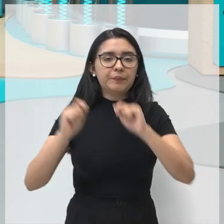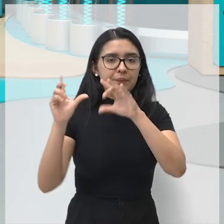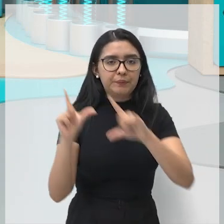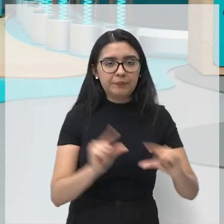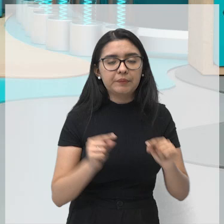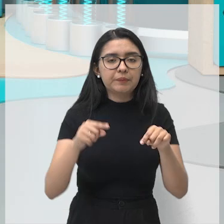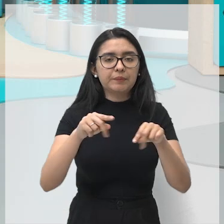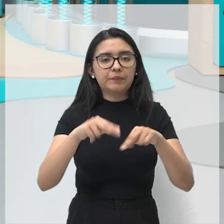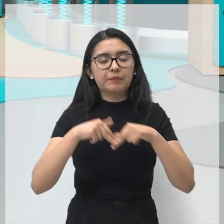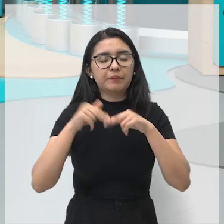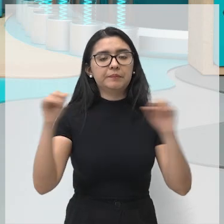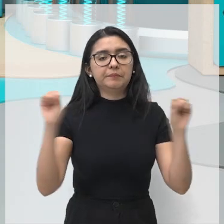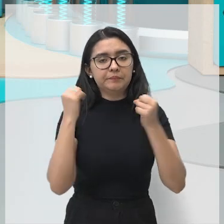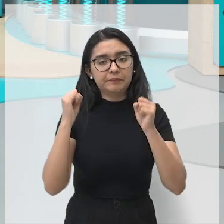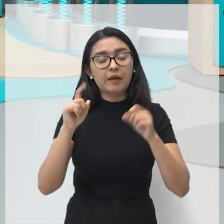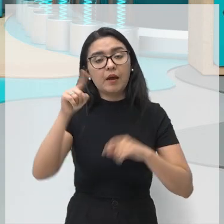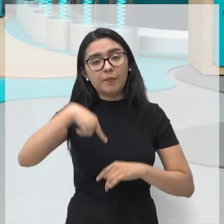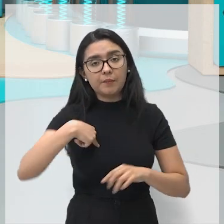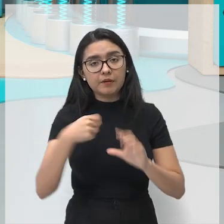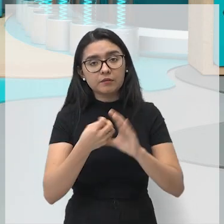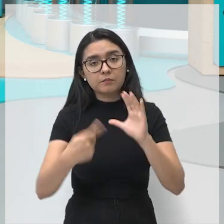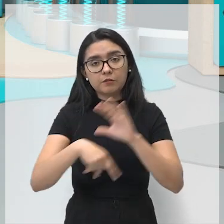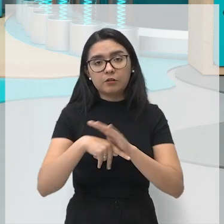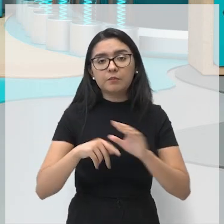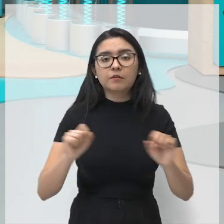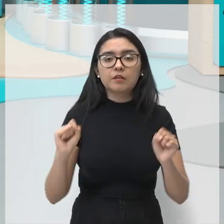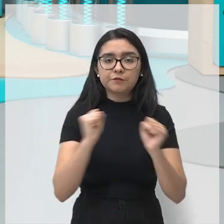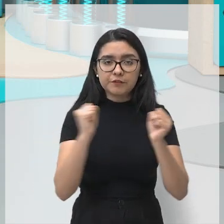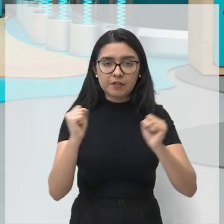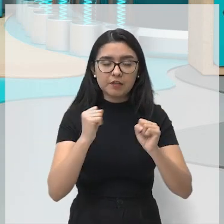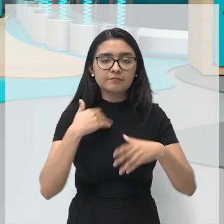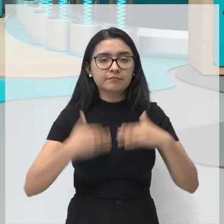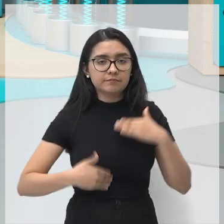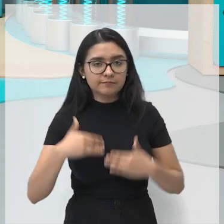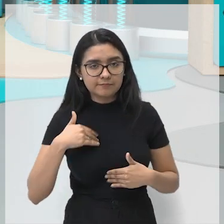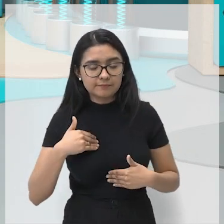atividade física, e essa é uma característica das atividades físicas, né?